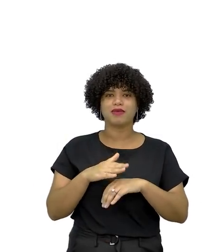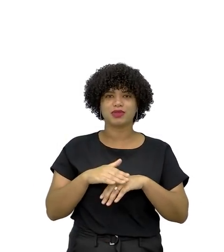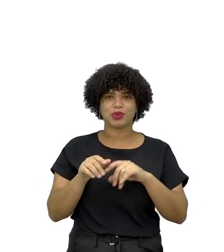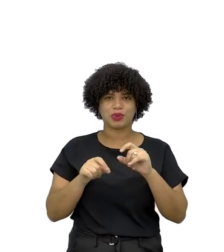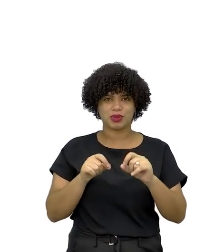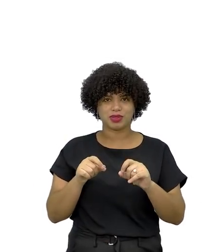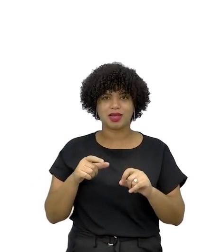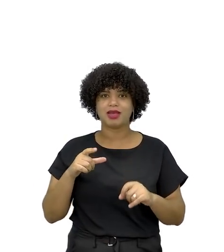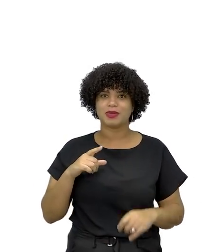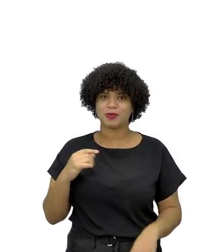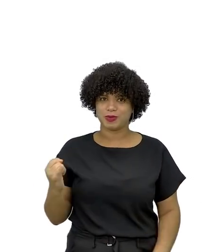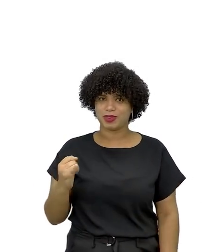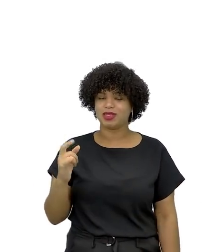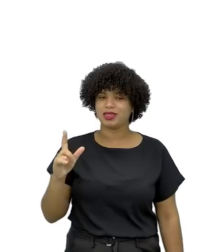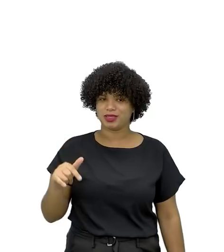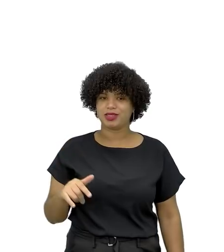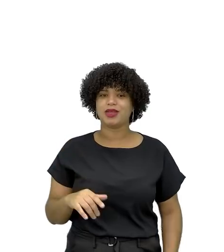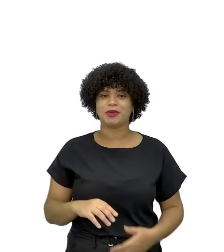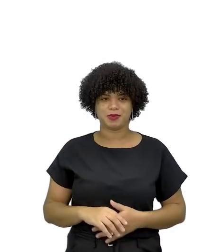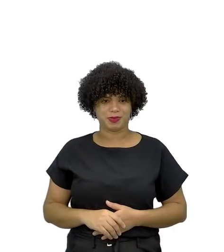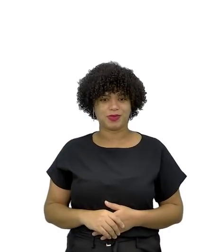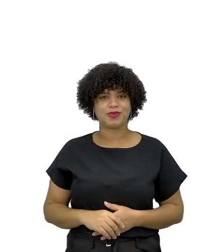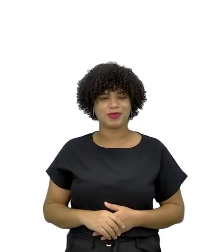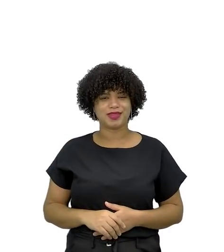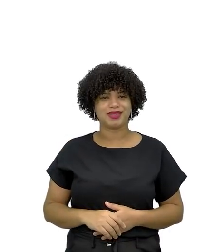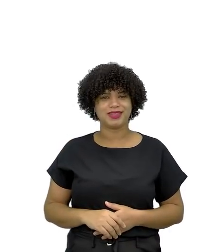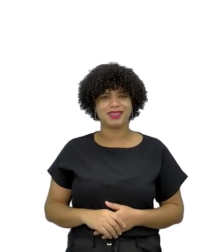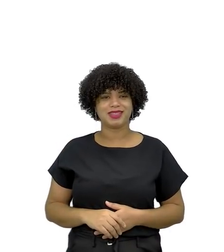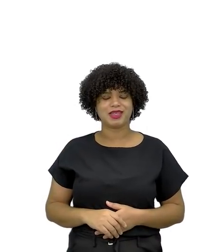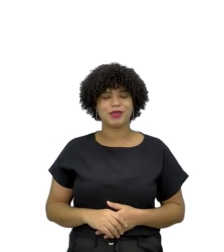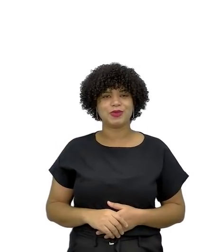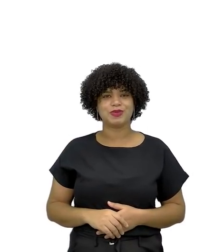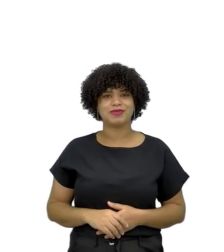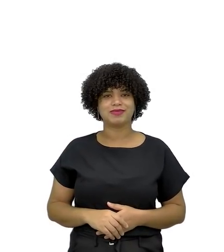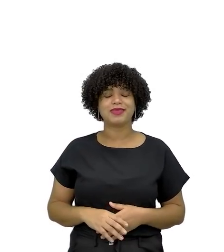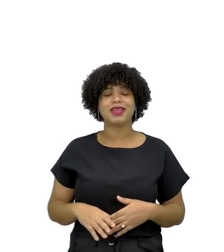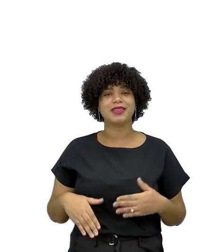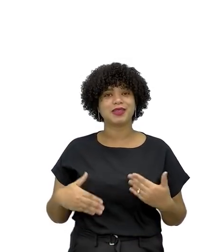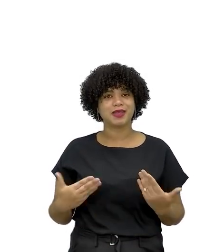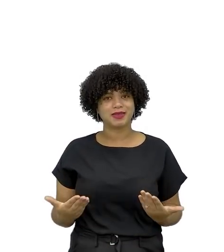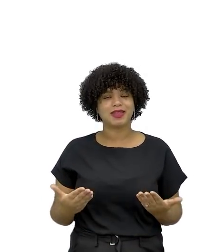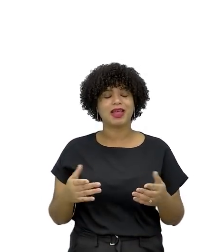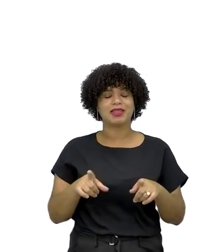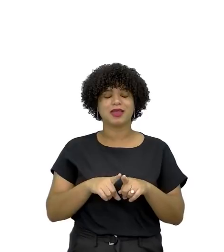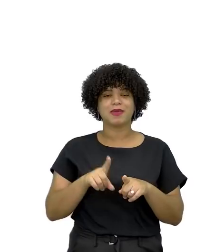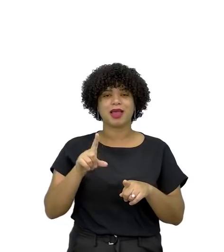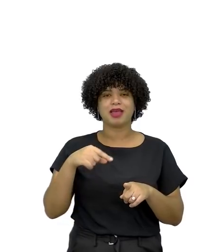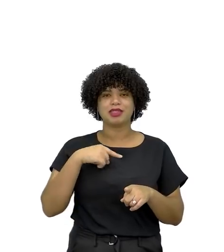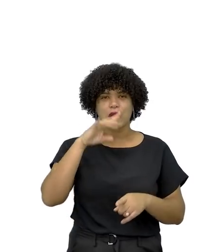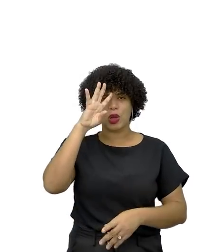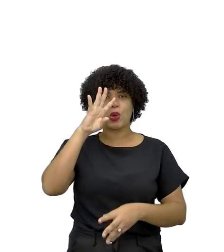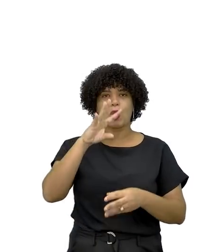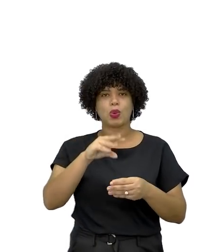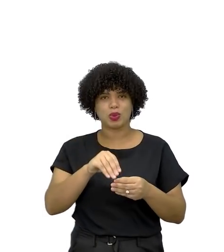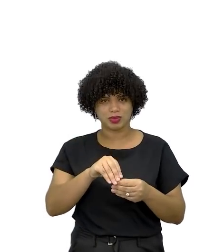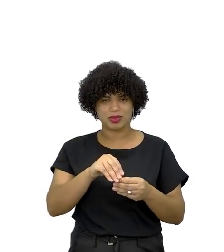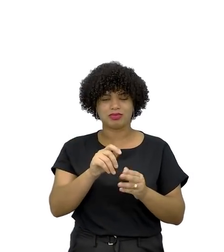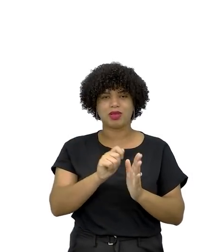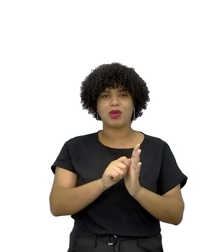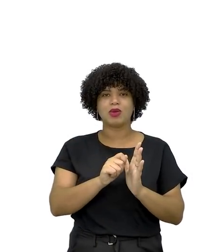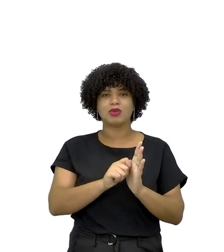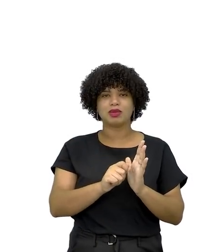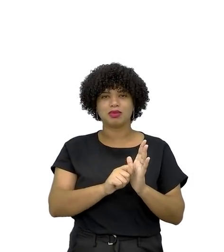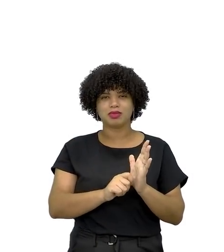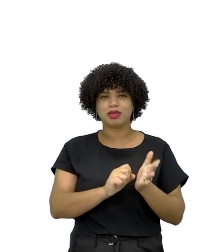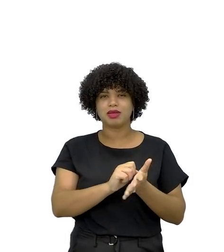Tem um produto depois final, né? Que é aqui que a gente coloca. E esse produto final, que a gente chama de fechamento do projeto, o